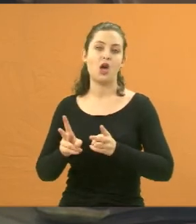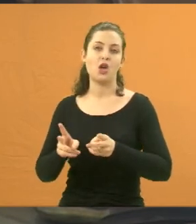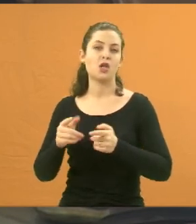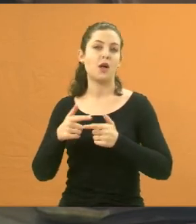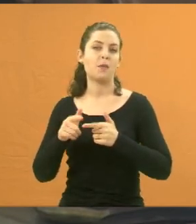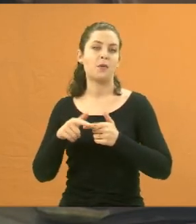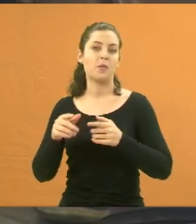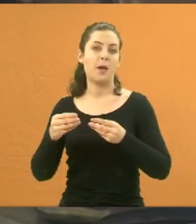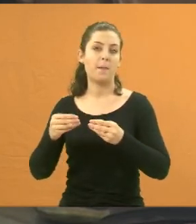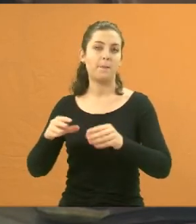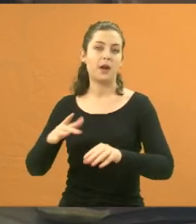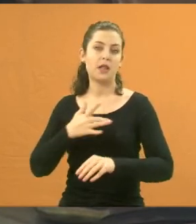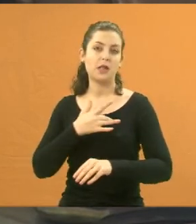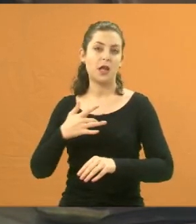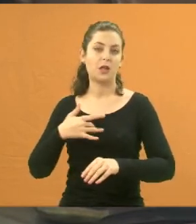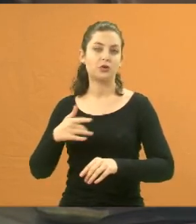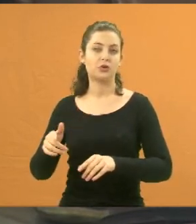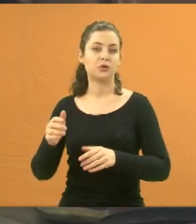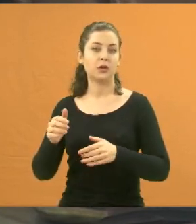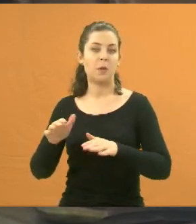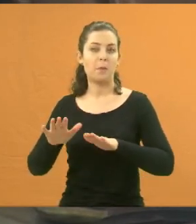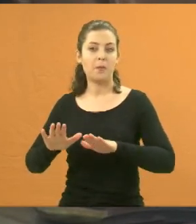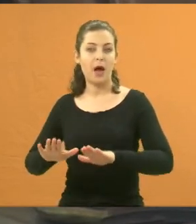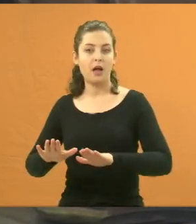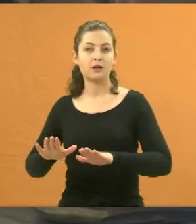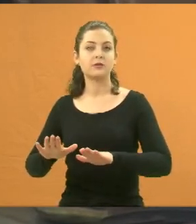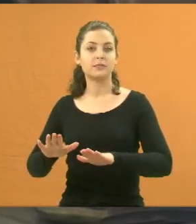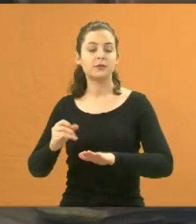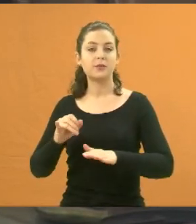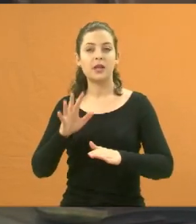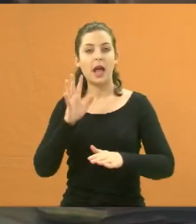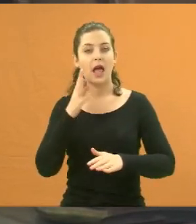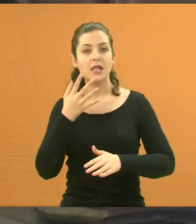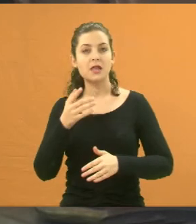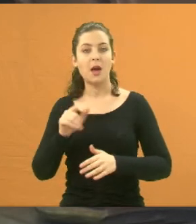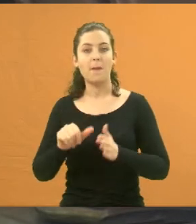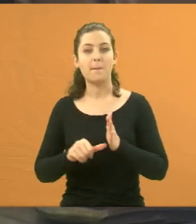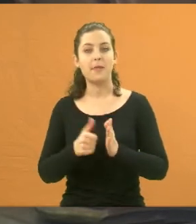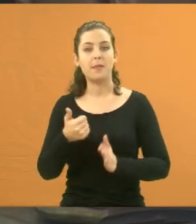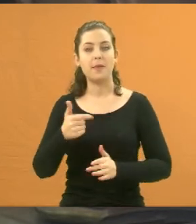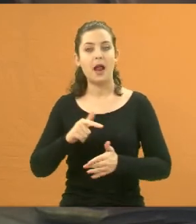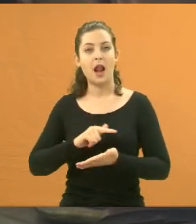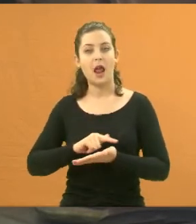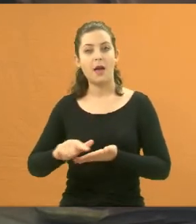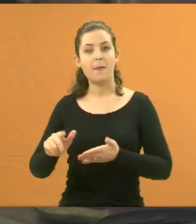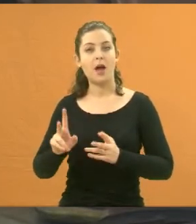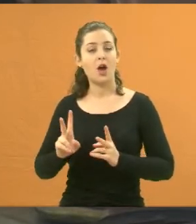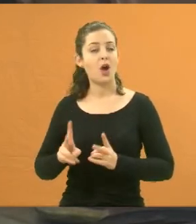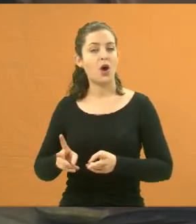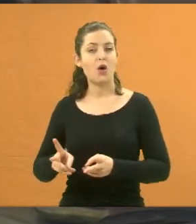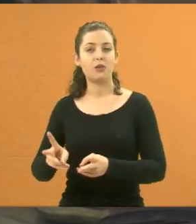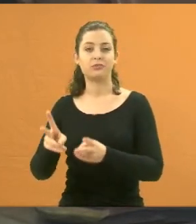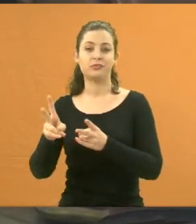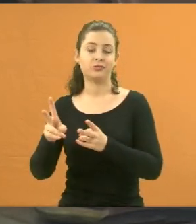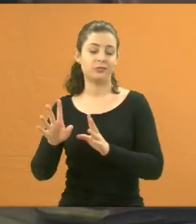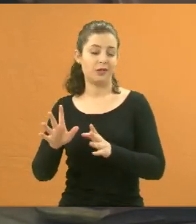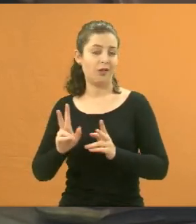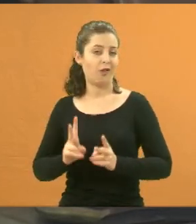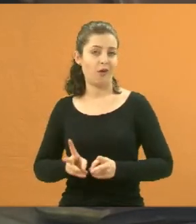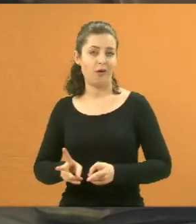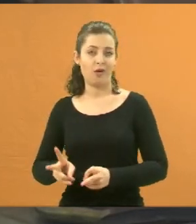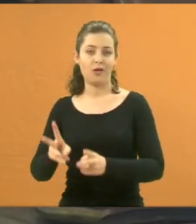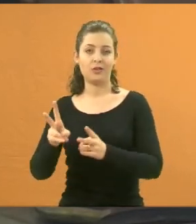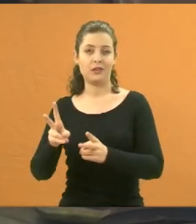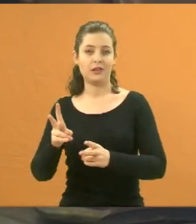que a gente sabe que ele não se estagna no momento que você faz a primeira limpeza, ele continua. Então,